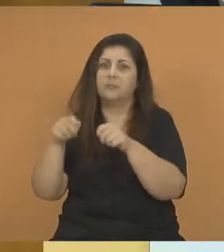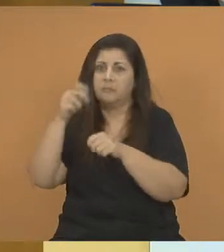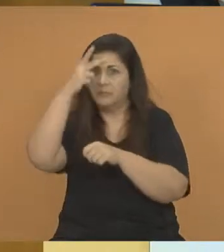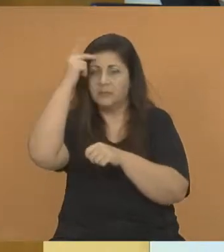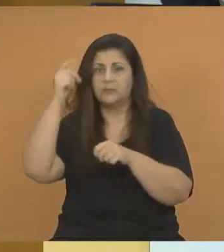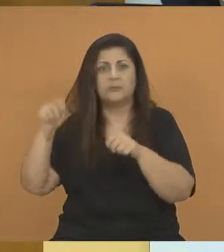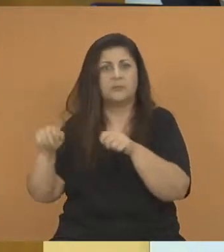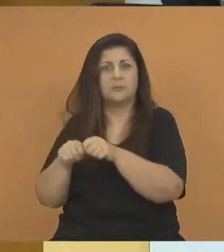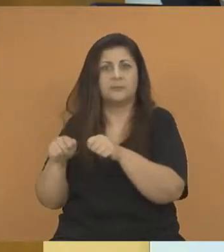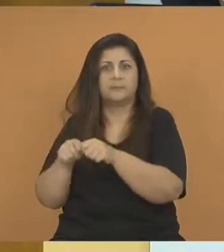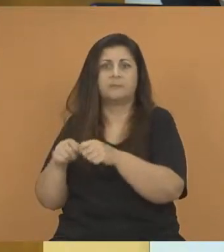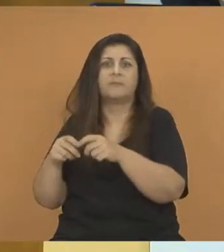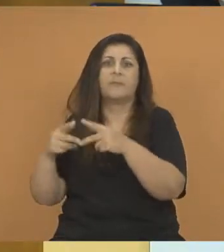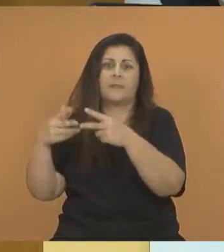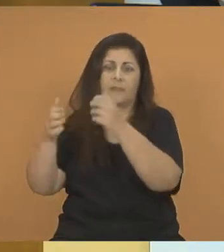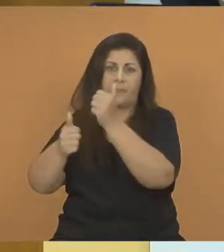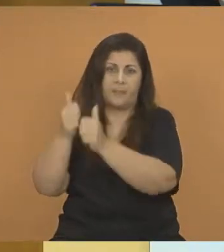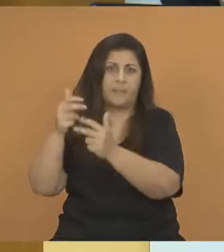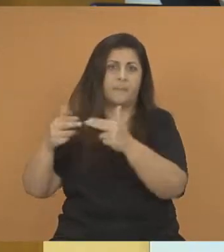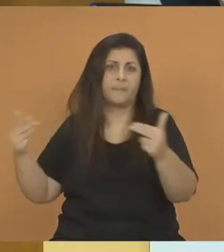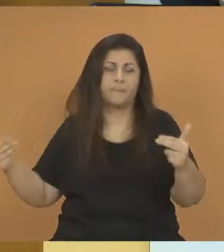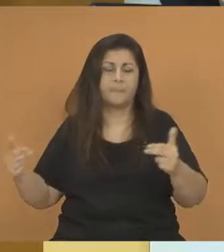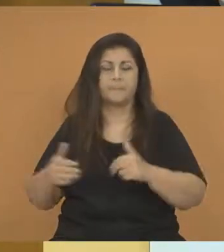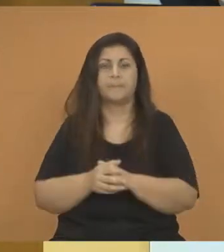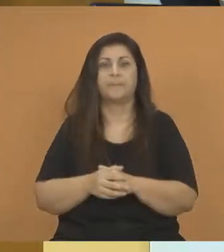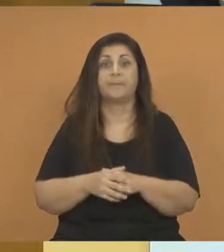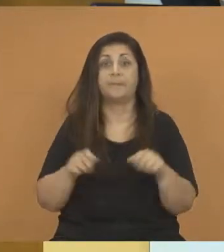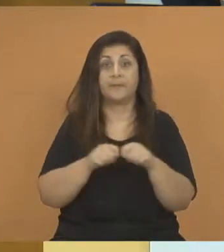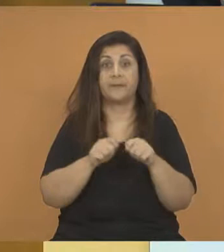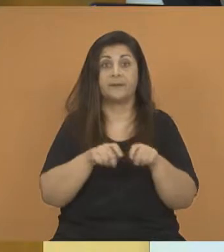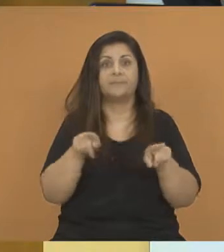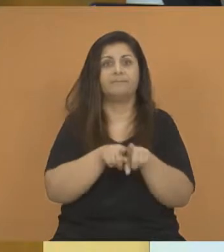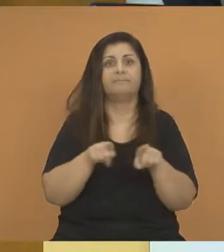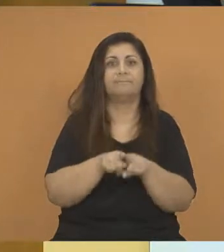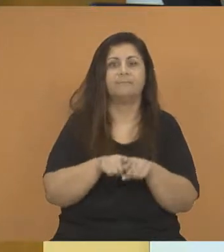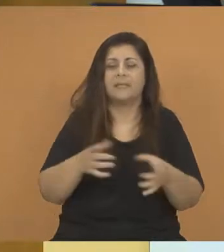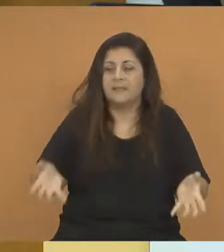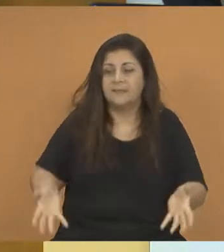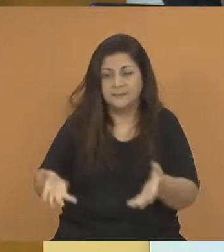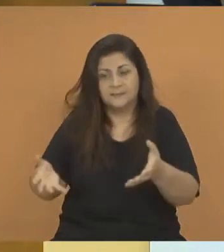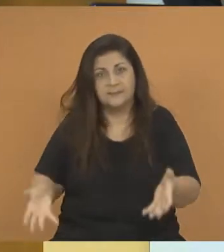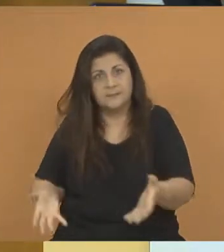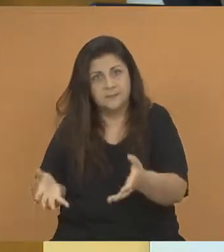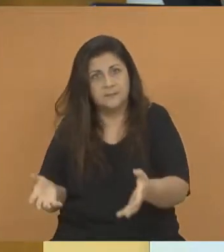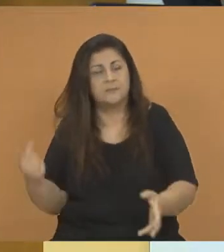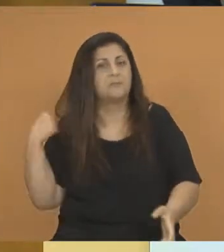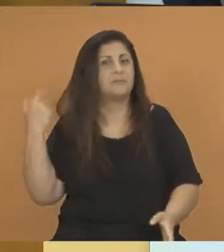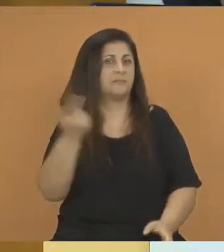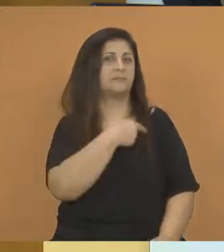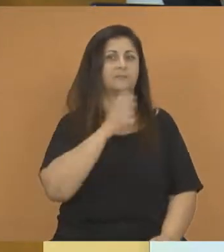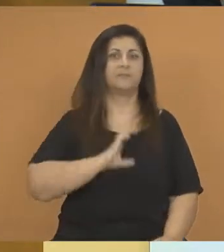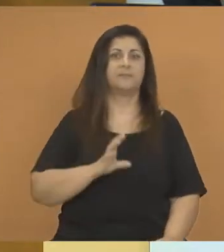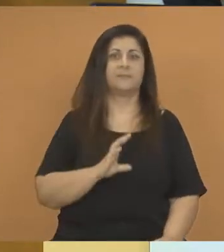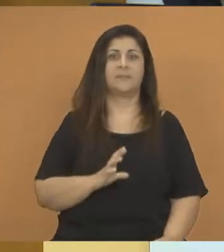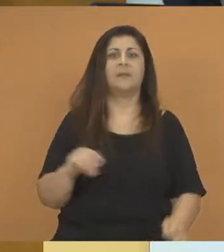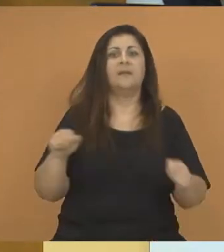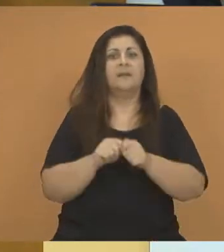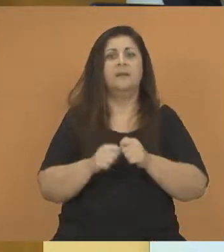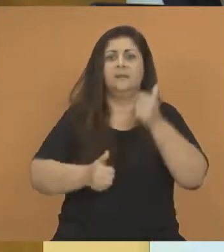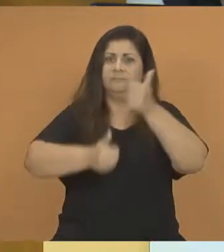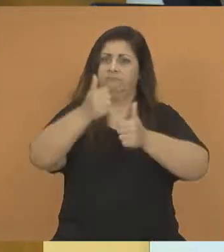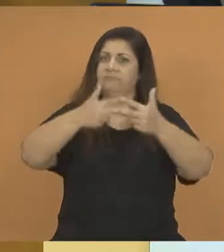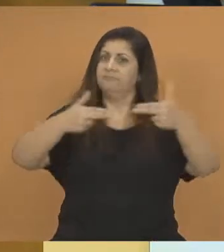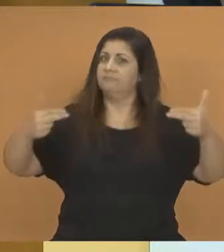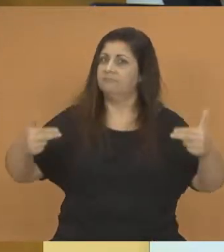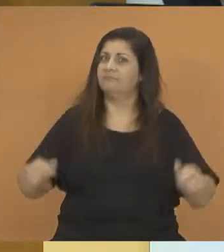ao fortalecimento das atividades, promovendo também incentivos para que nosso município pratique esporte,